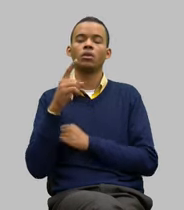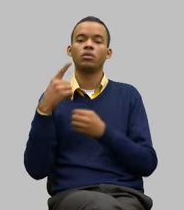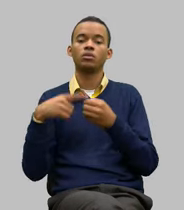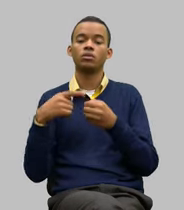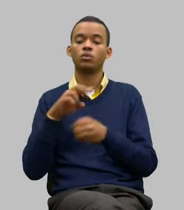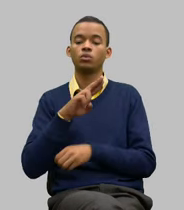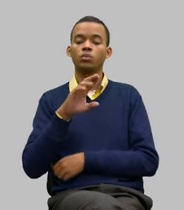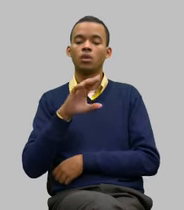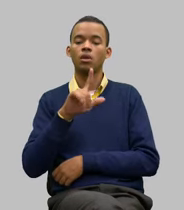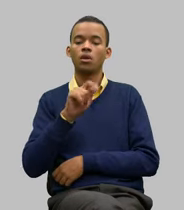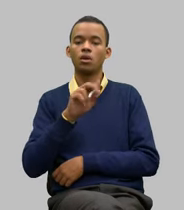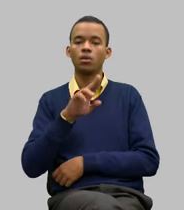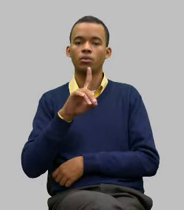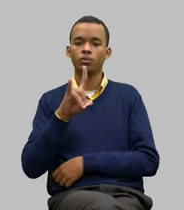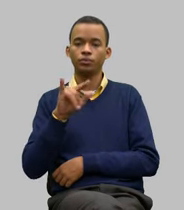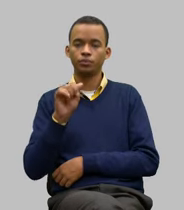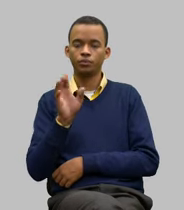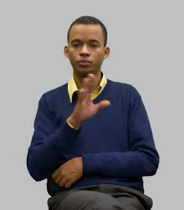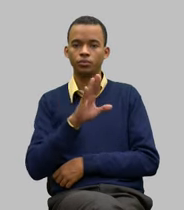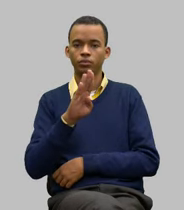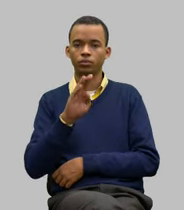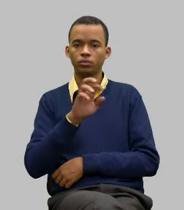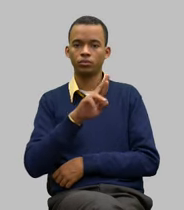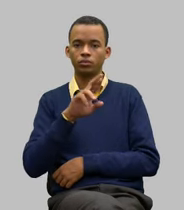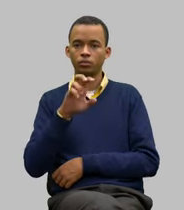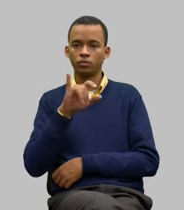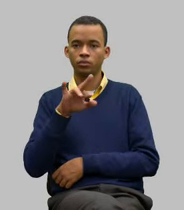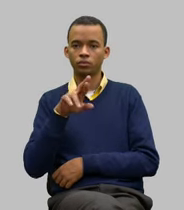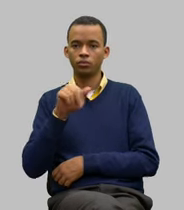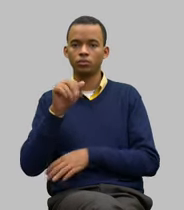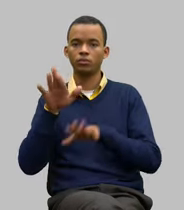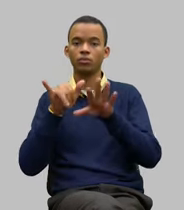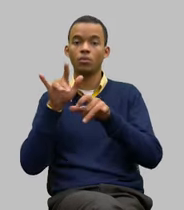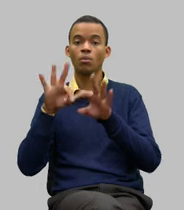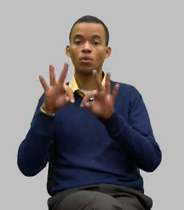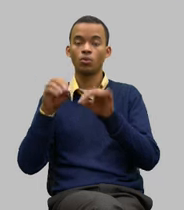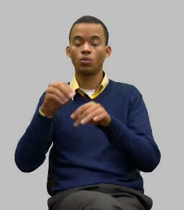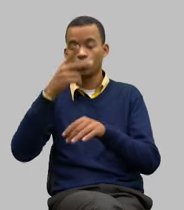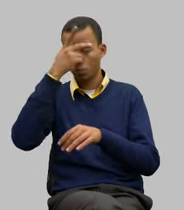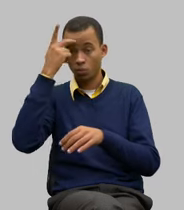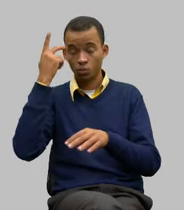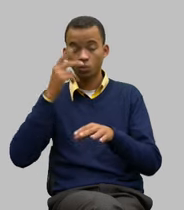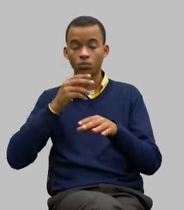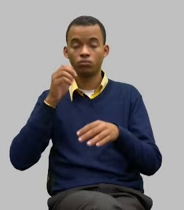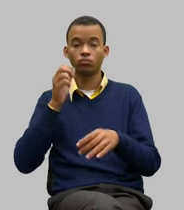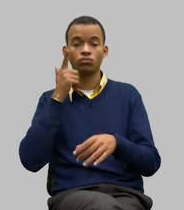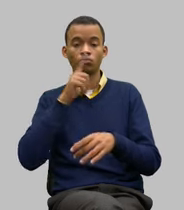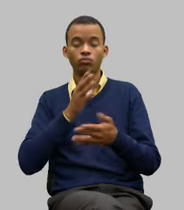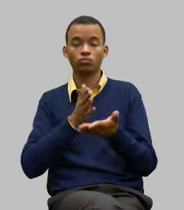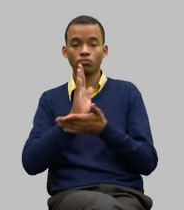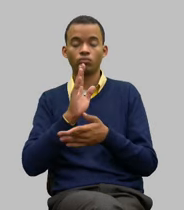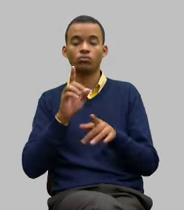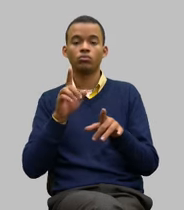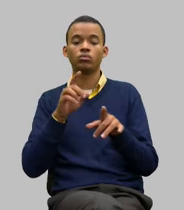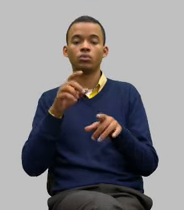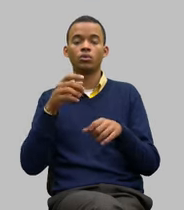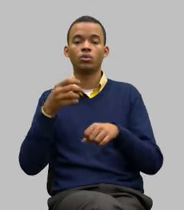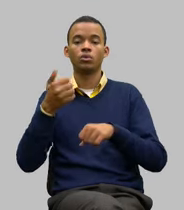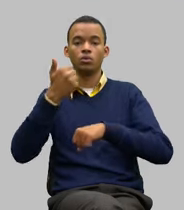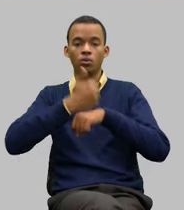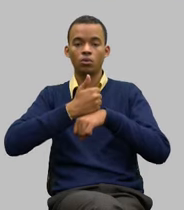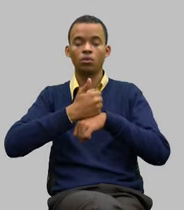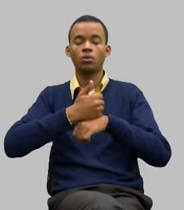modo que sejam convocados para as etapas posteriores todos os candidatos considerados aprovados nas etapas anteriores do concurso para o cargo de policial